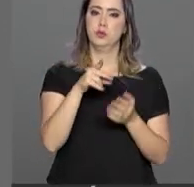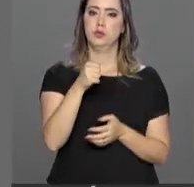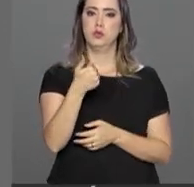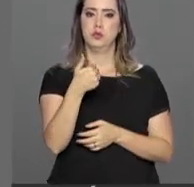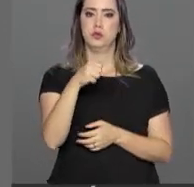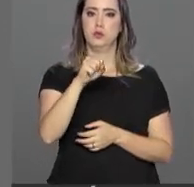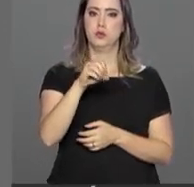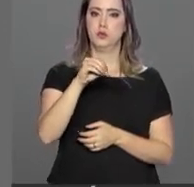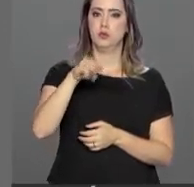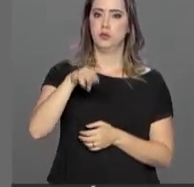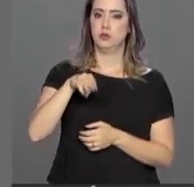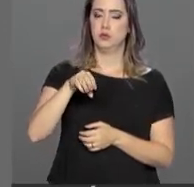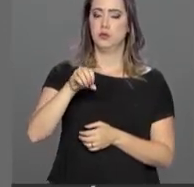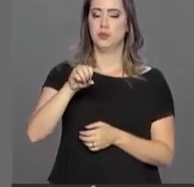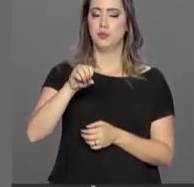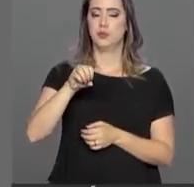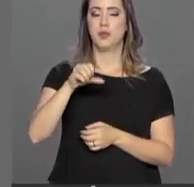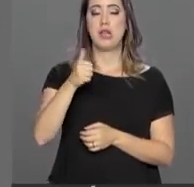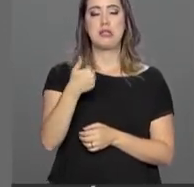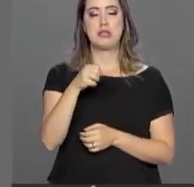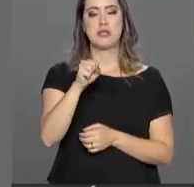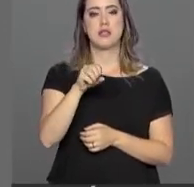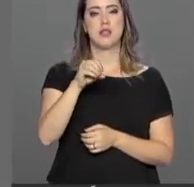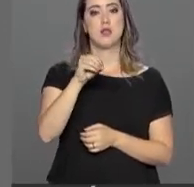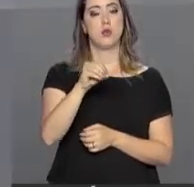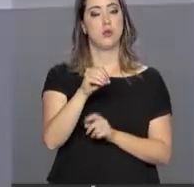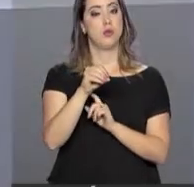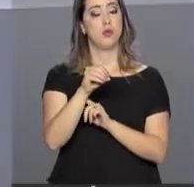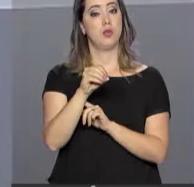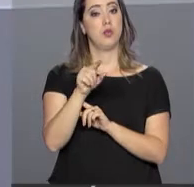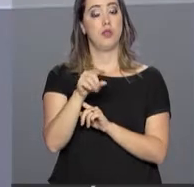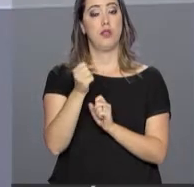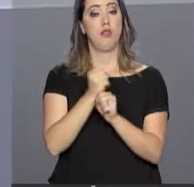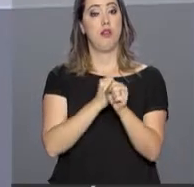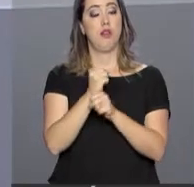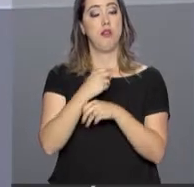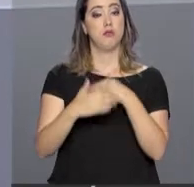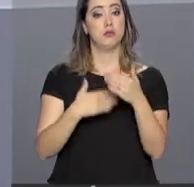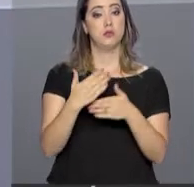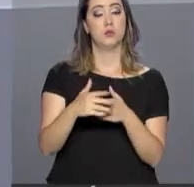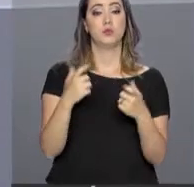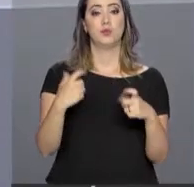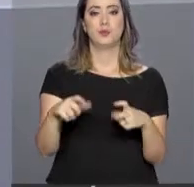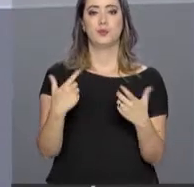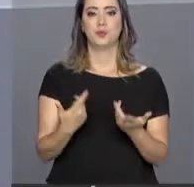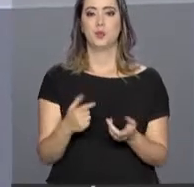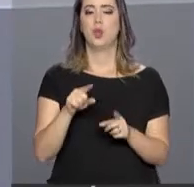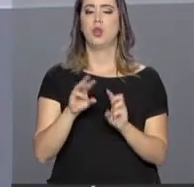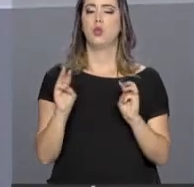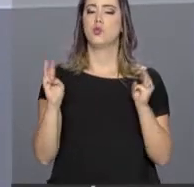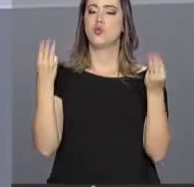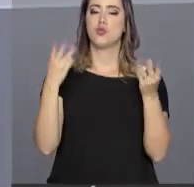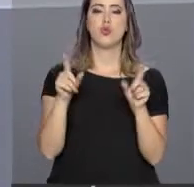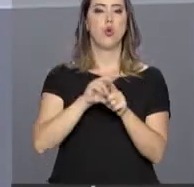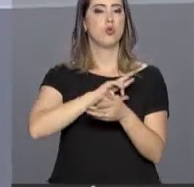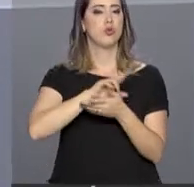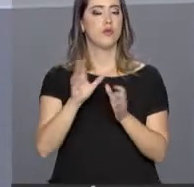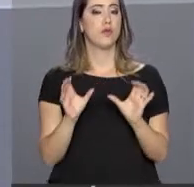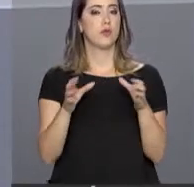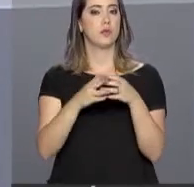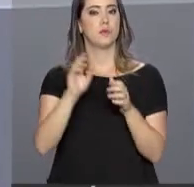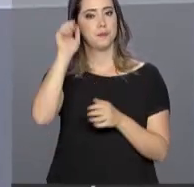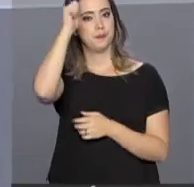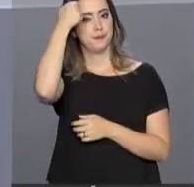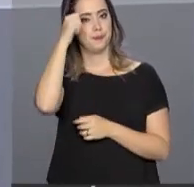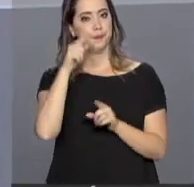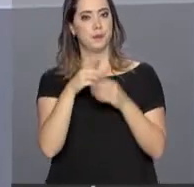dos 180 anos do arquivo nacional estão previstas uma série de shows de grupos afro brasileiros e uma mostra